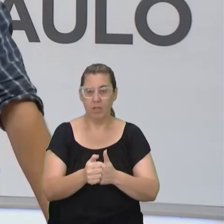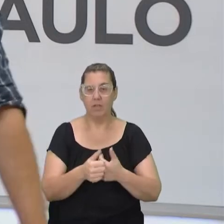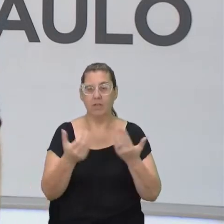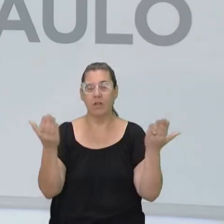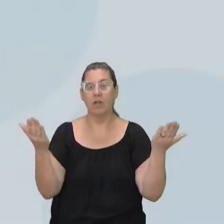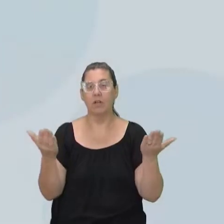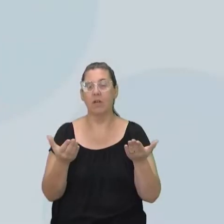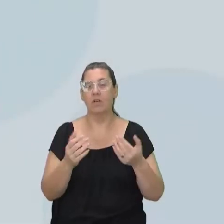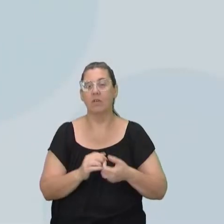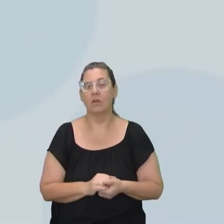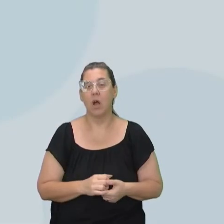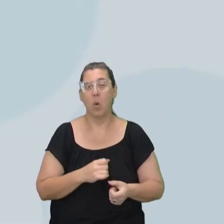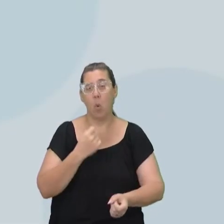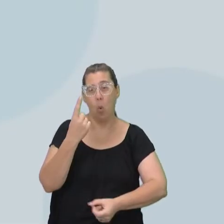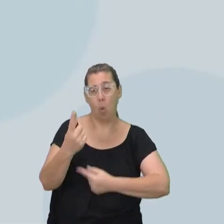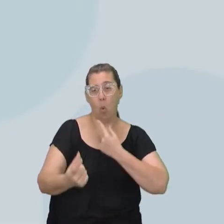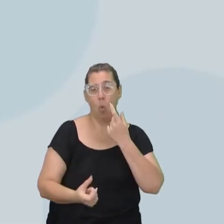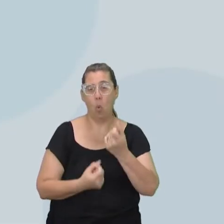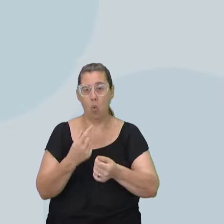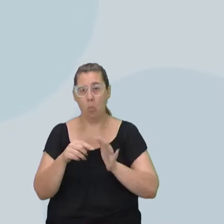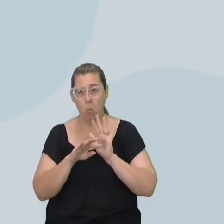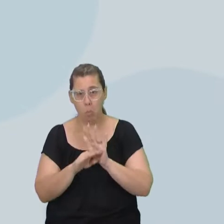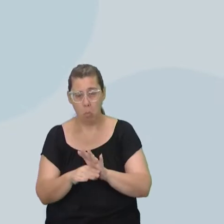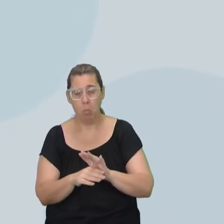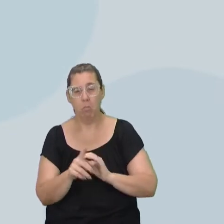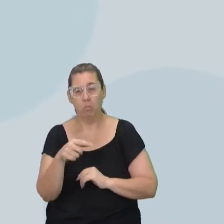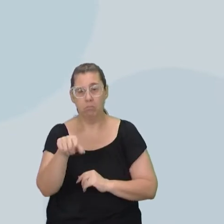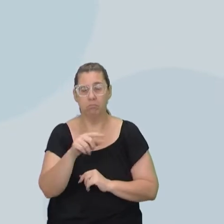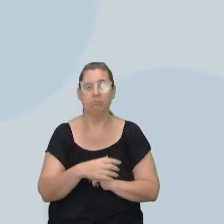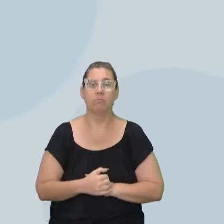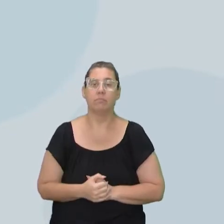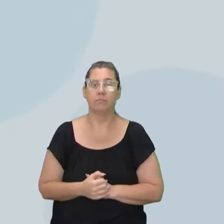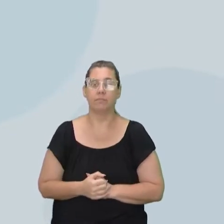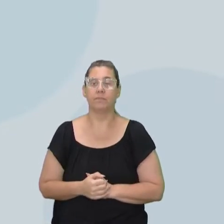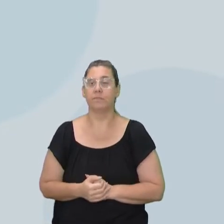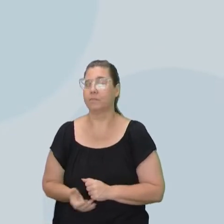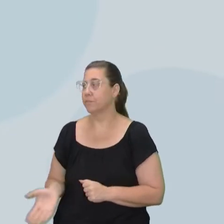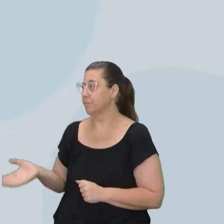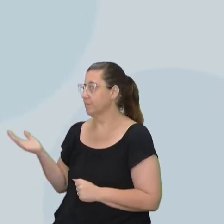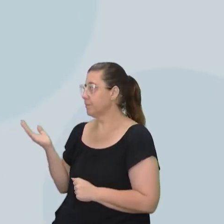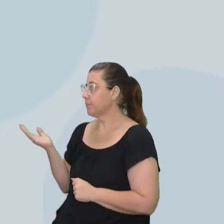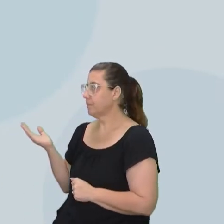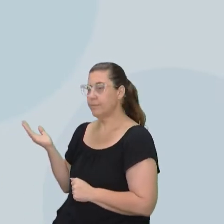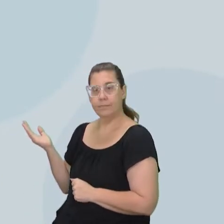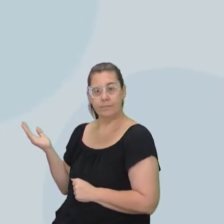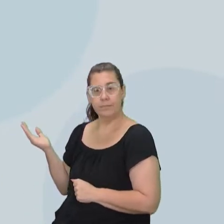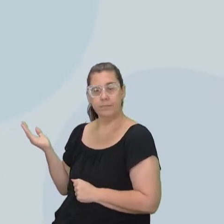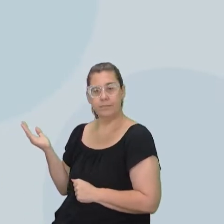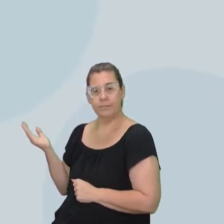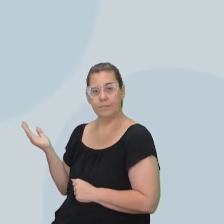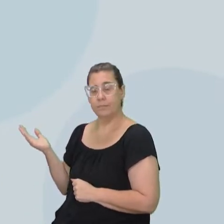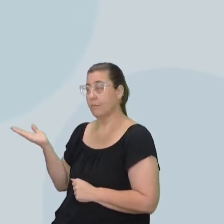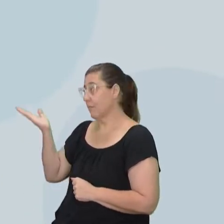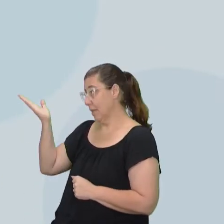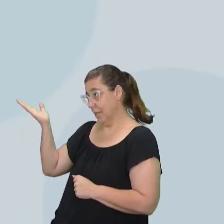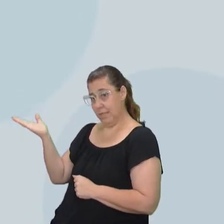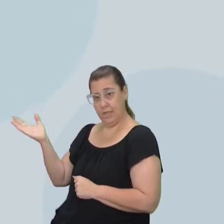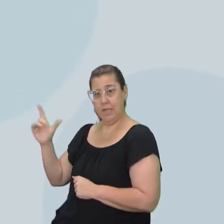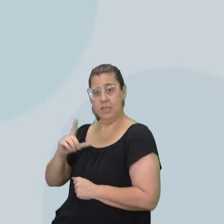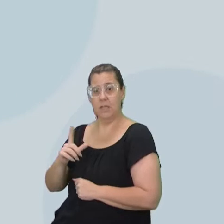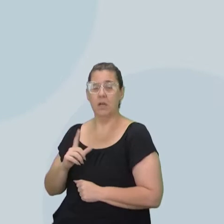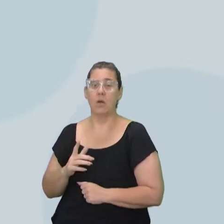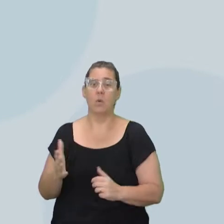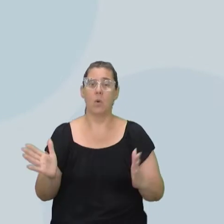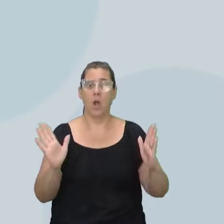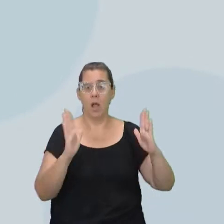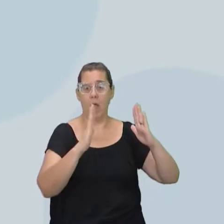fazer alguns exemplos para vocês. Tá aqui, olha só. Temos aqui uma imagem. Nesta imagem nós temos uma